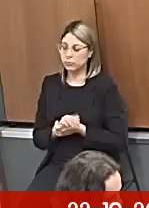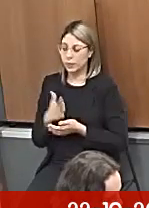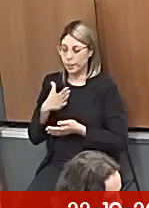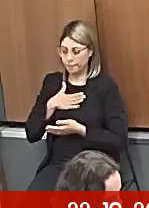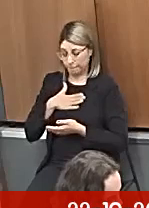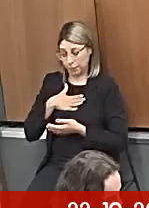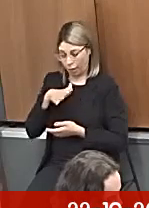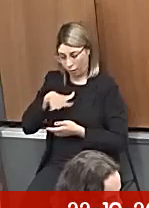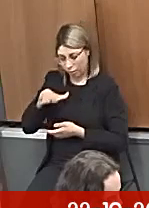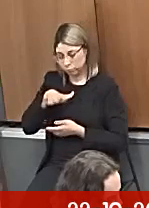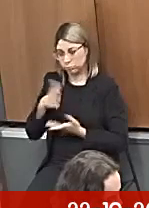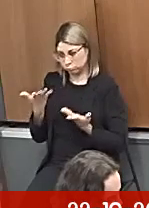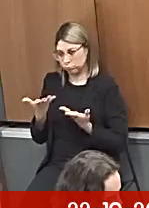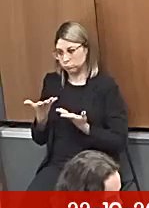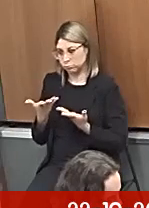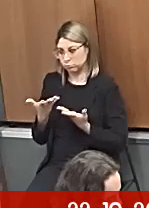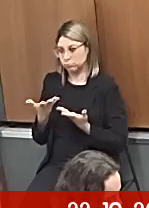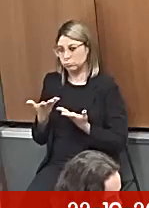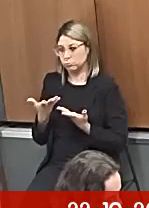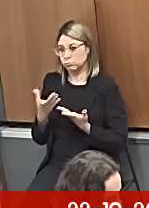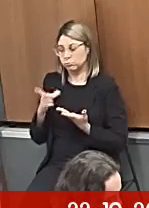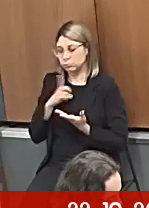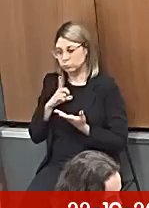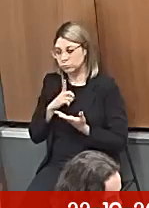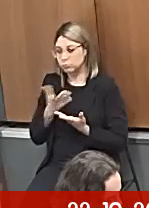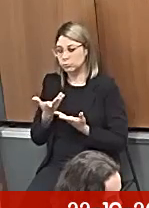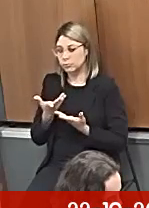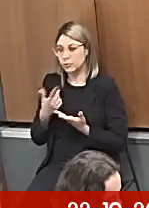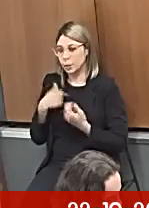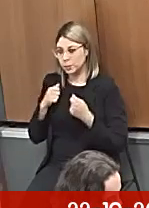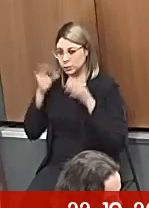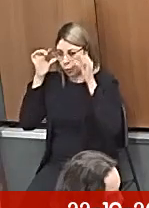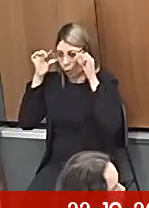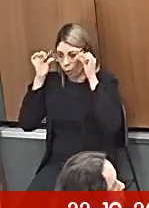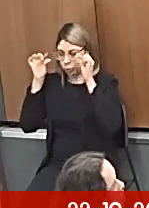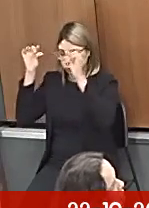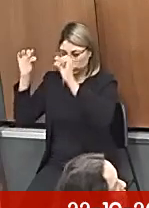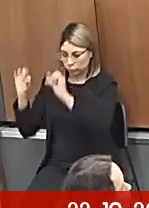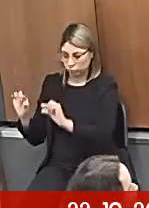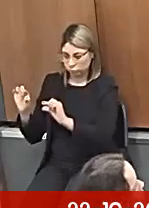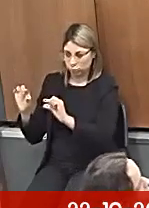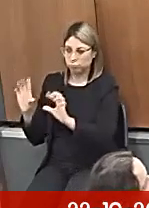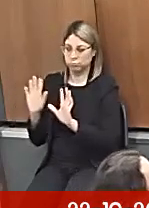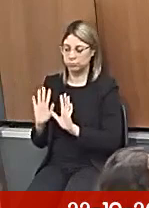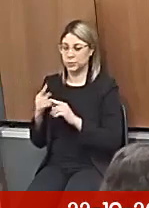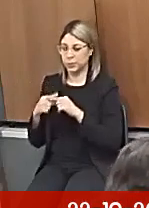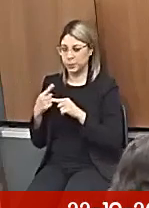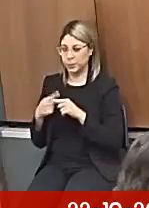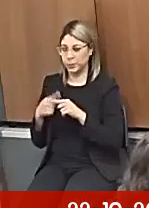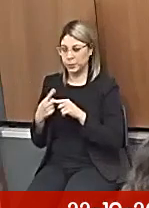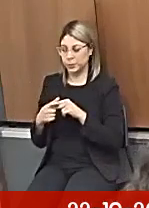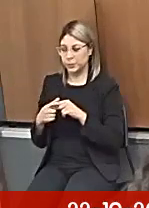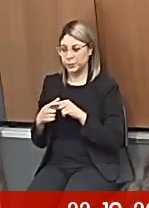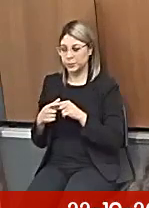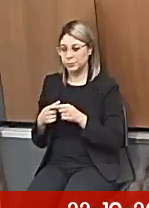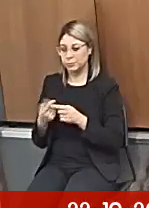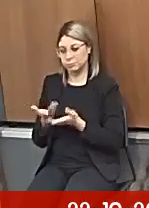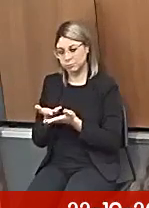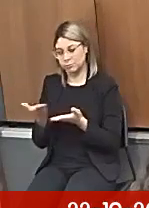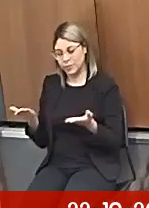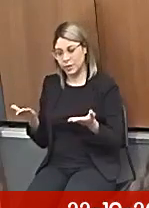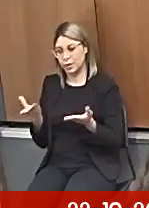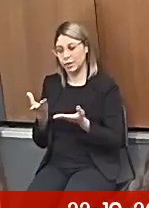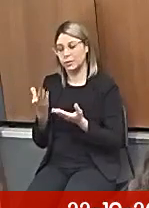minha especificidade, né, com resquício de visão que eu tenho, eu tive que tirar meu óculos, né? O que os grandes diretores